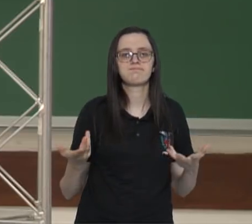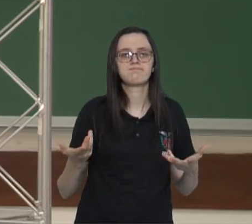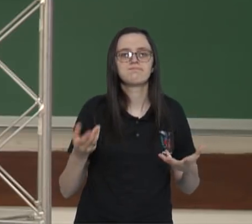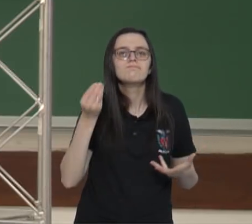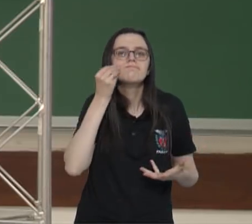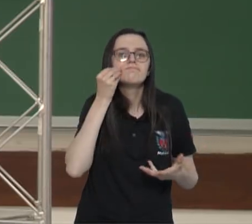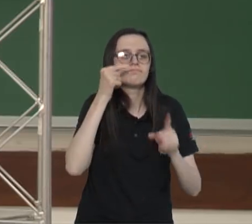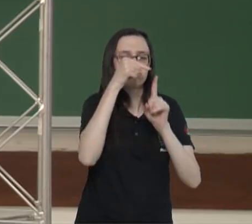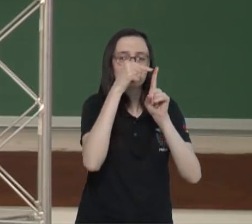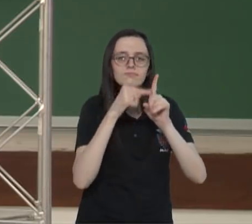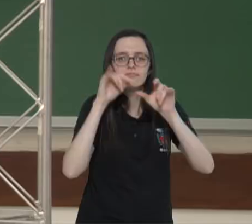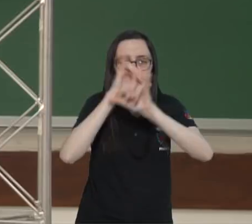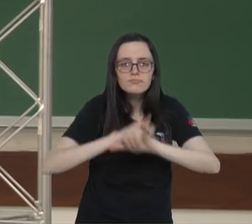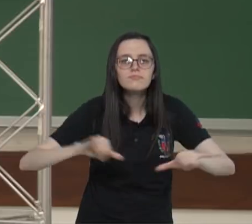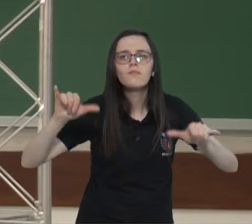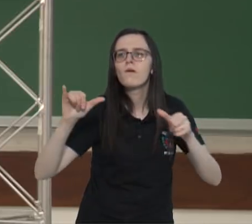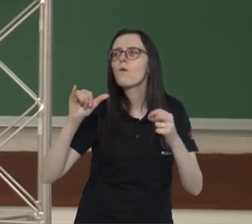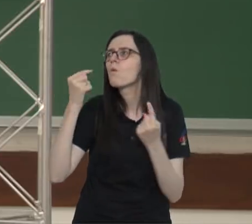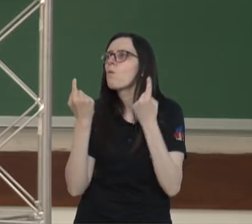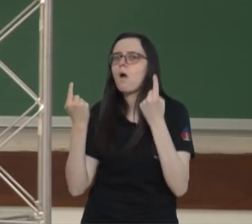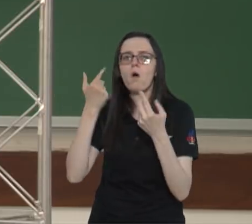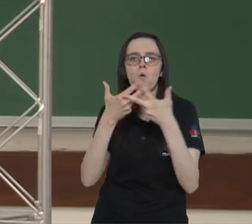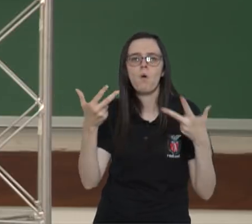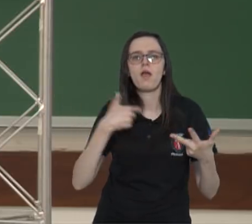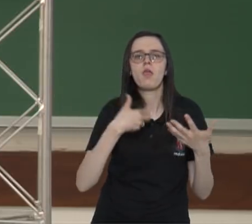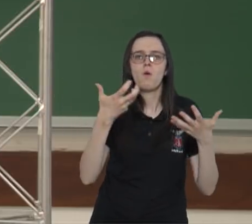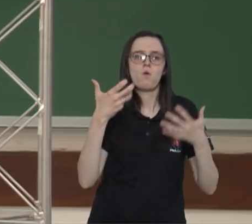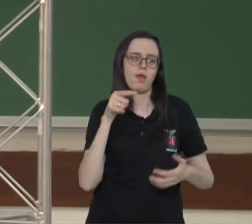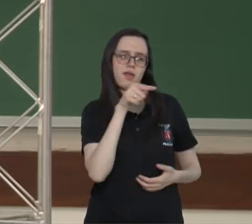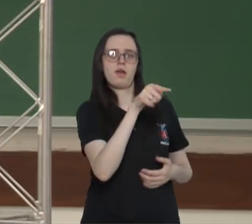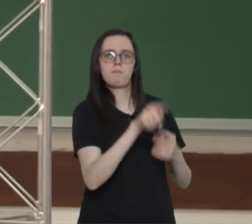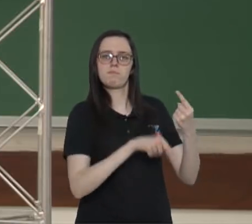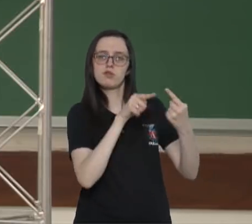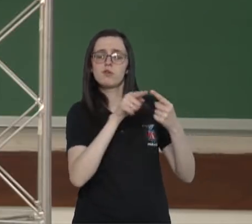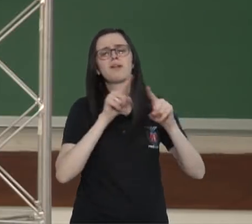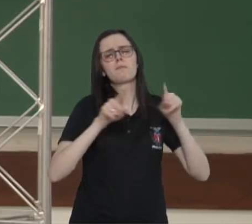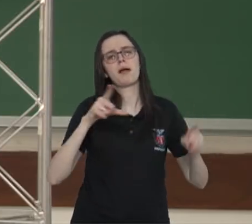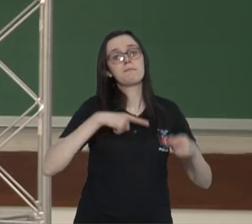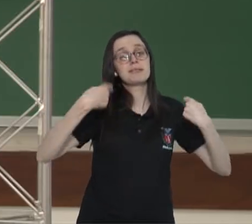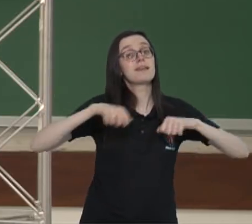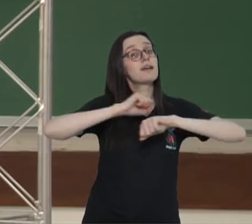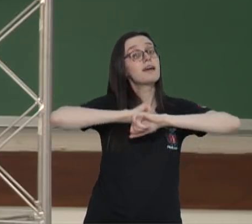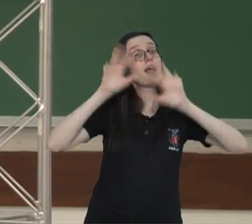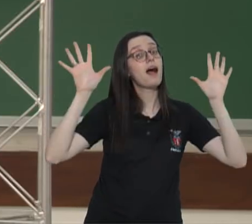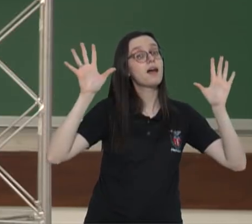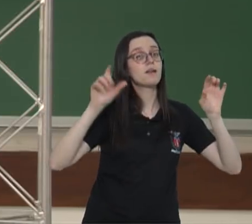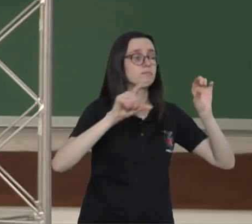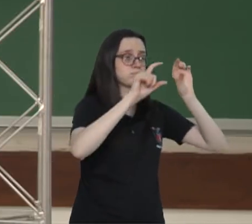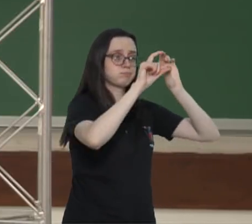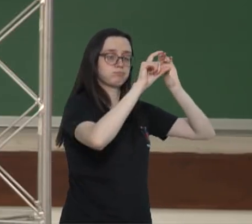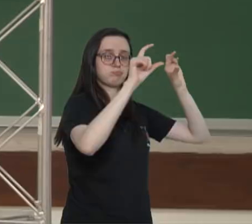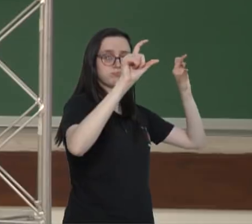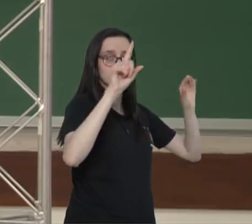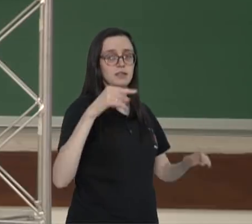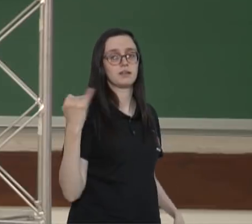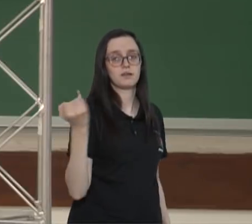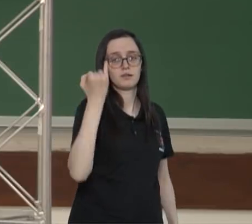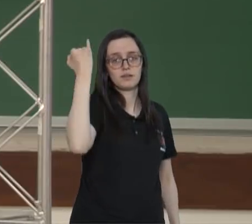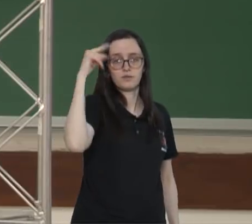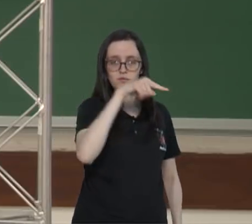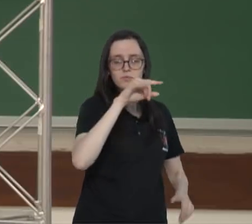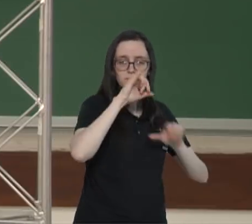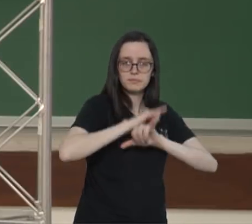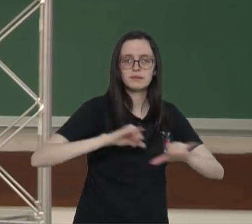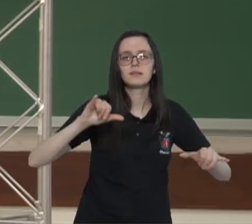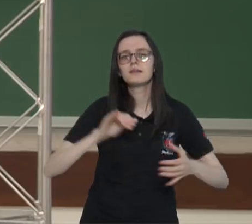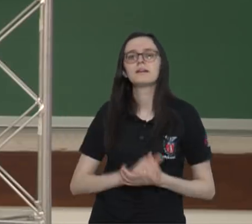de tipo de anúncio, né? De que tipo de coisa você quer com aquele anúncio, mas isso tem que ficar muito claro no início do artigo, do